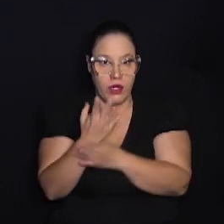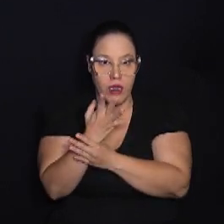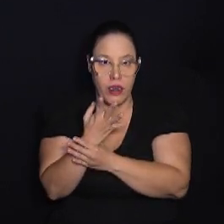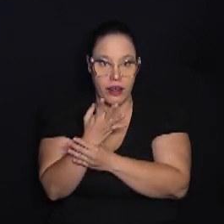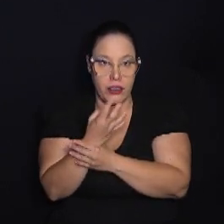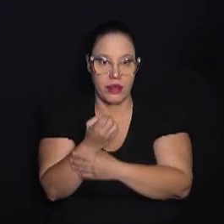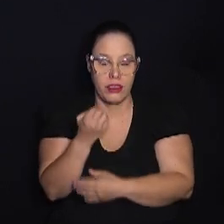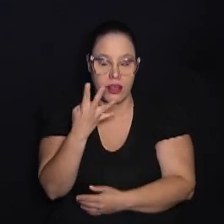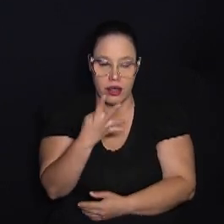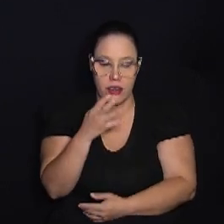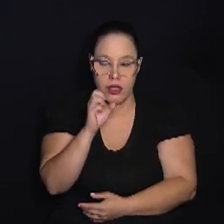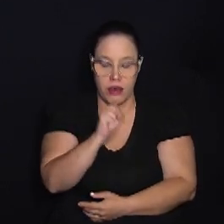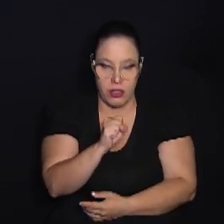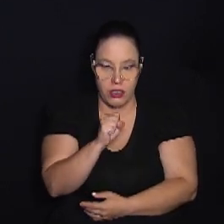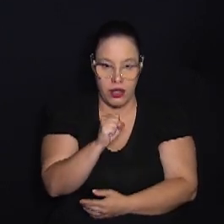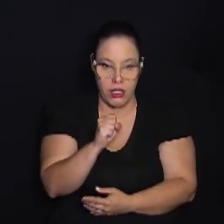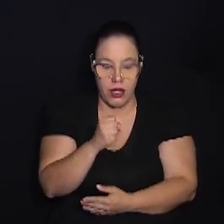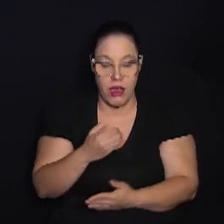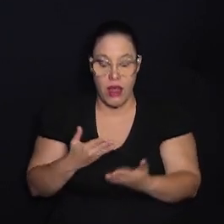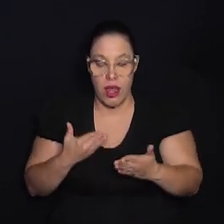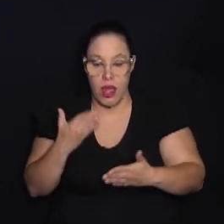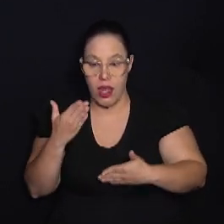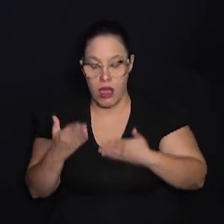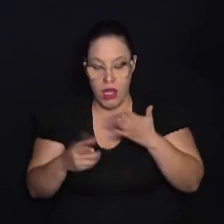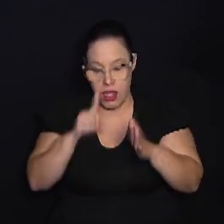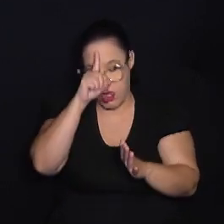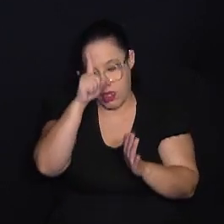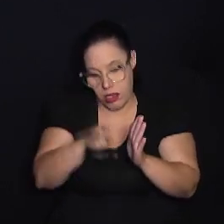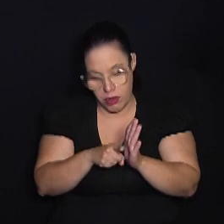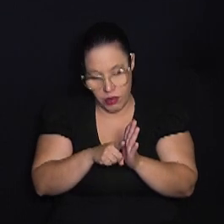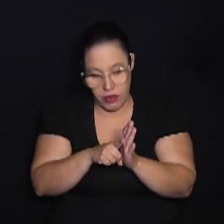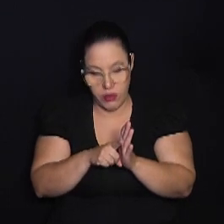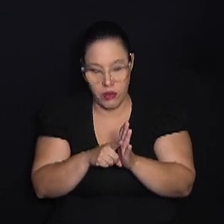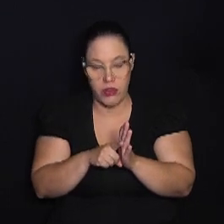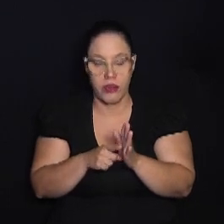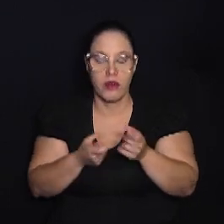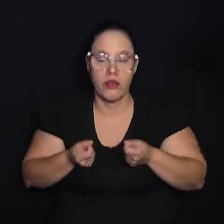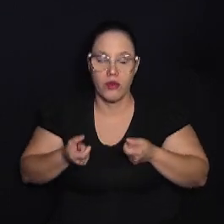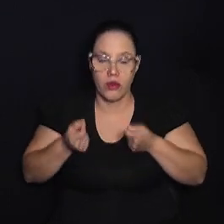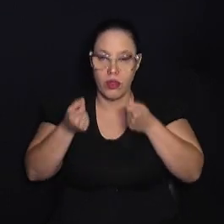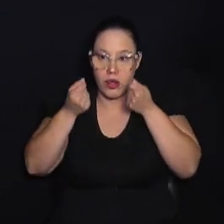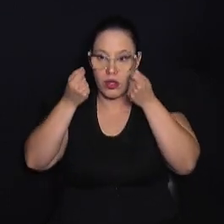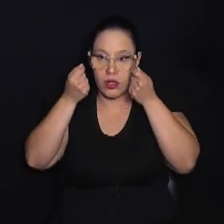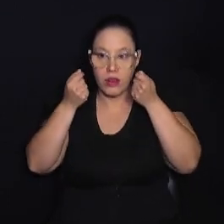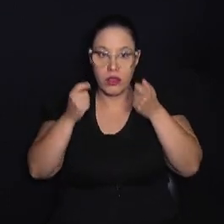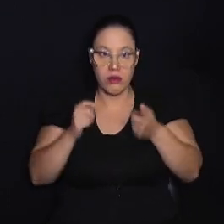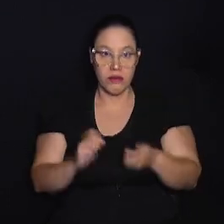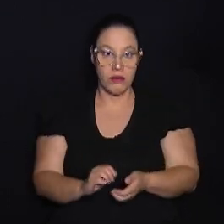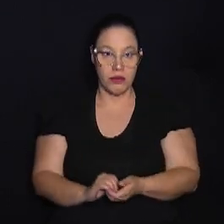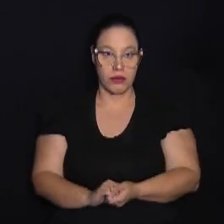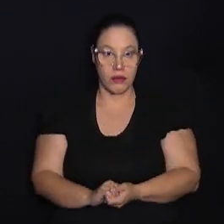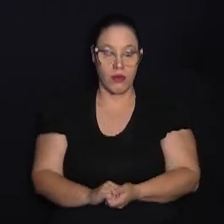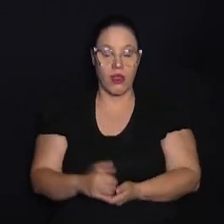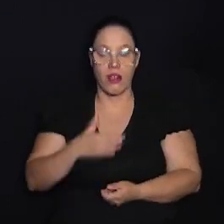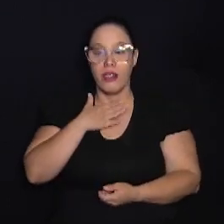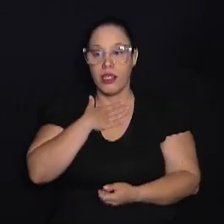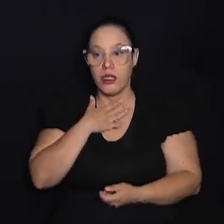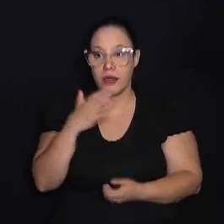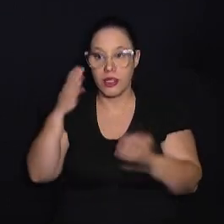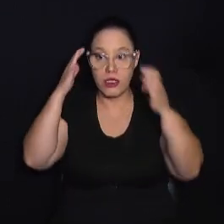48 recomendações para o diagnóstico e tratamento de tumores, né, de câncer de pescoço, né, e